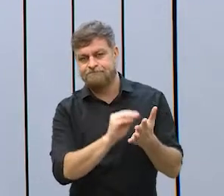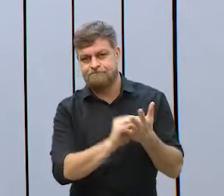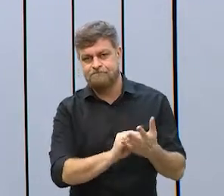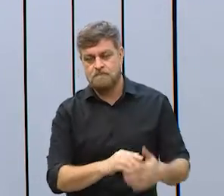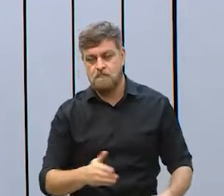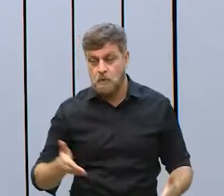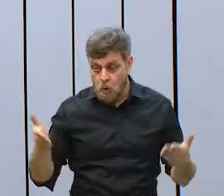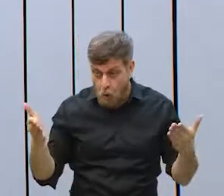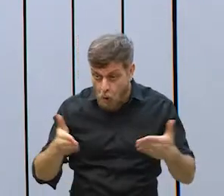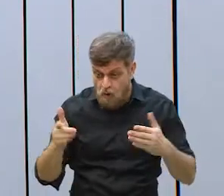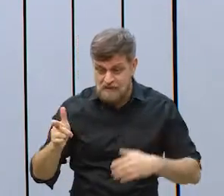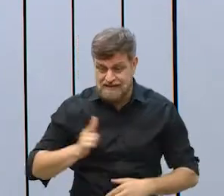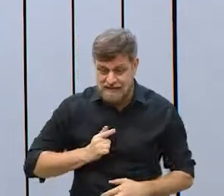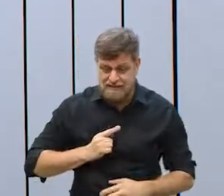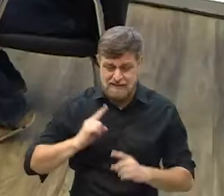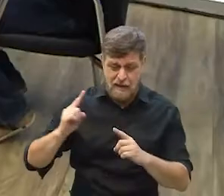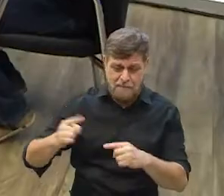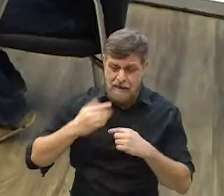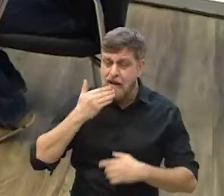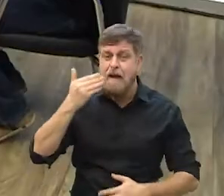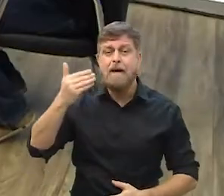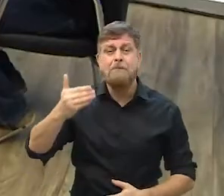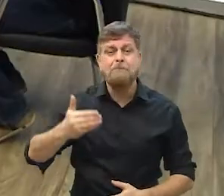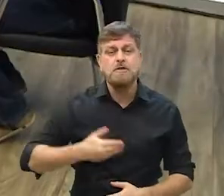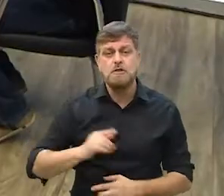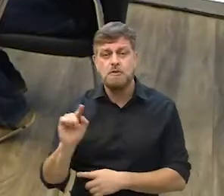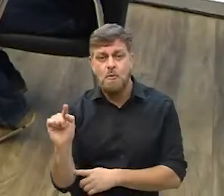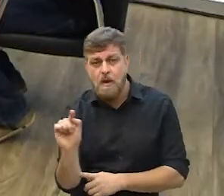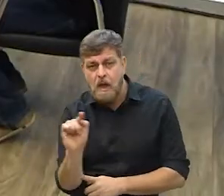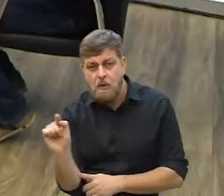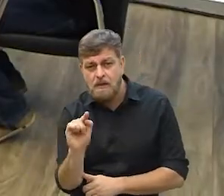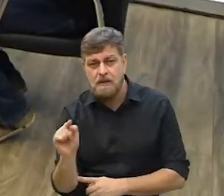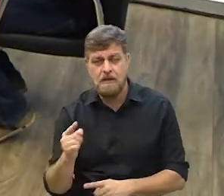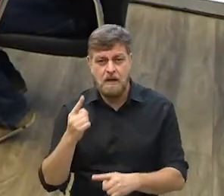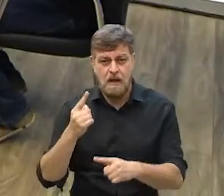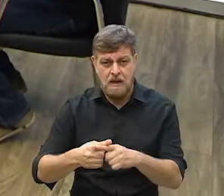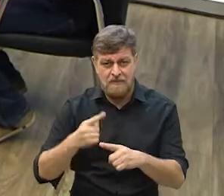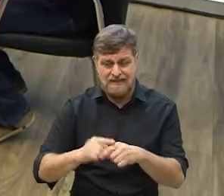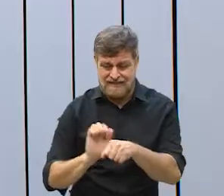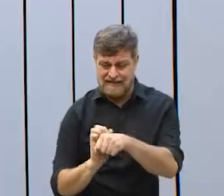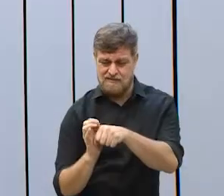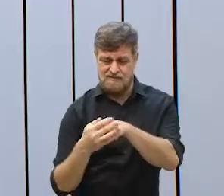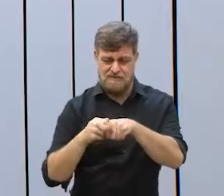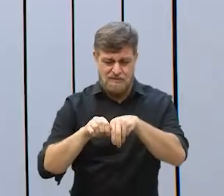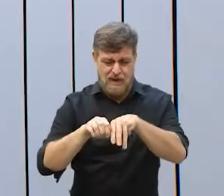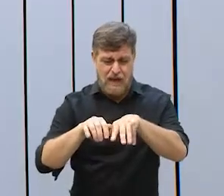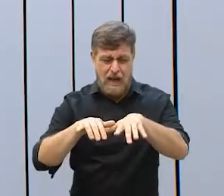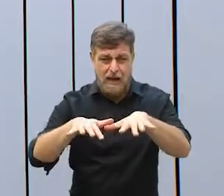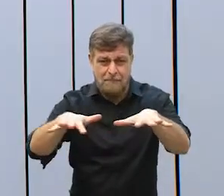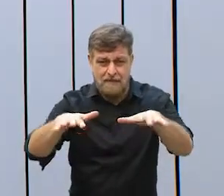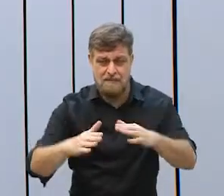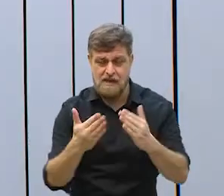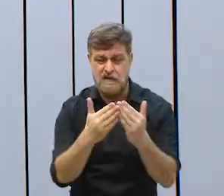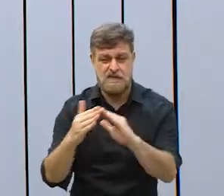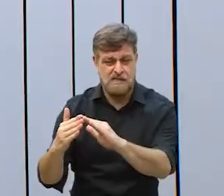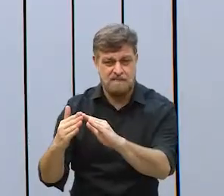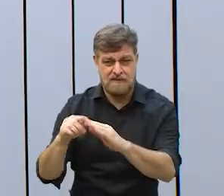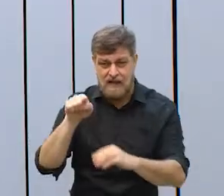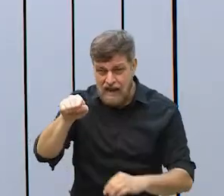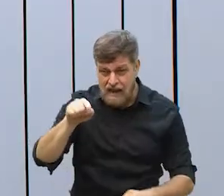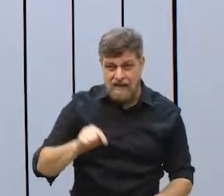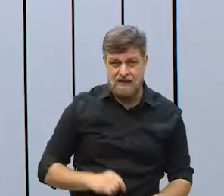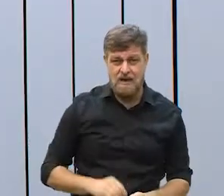mais tenho recebido hoje é pedido, porque na pandemia, a periferia, nós estamos